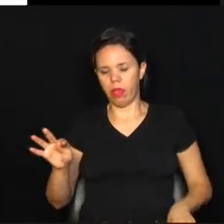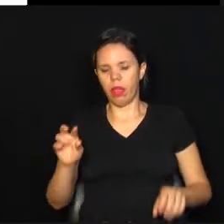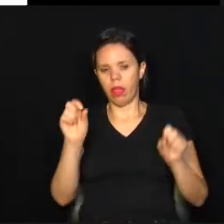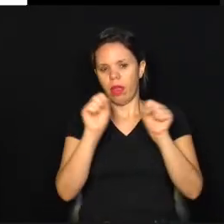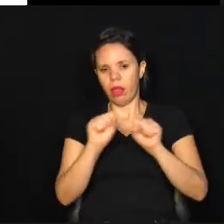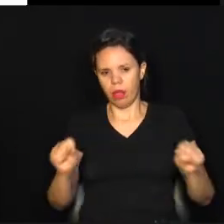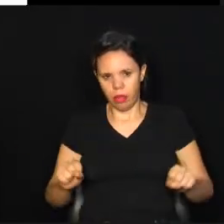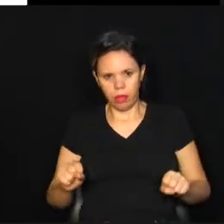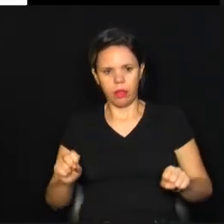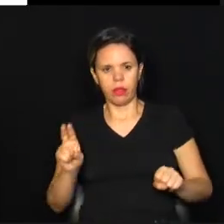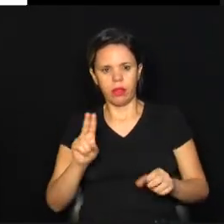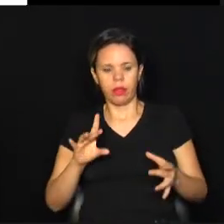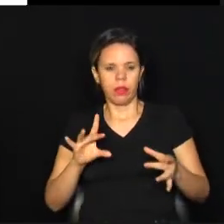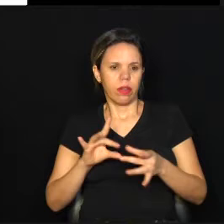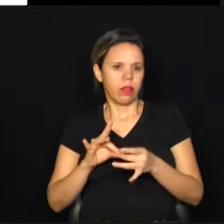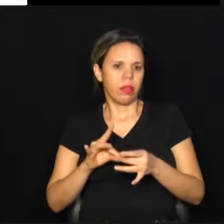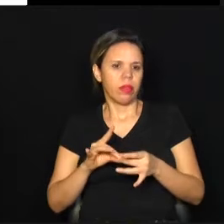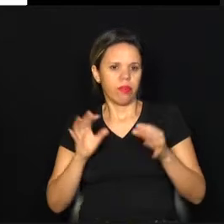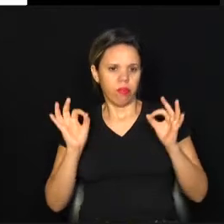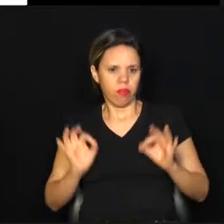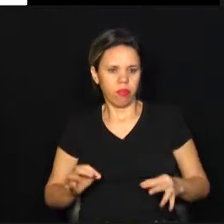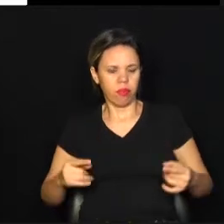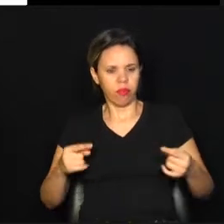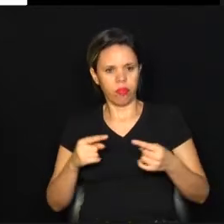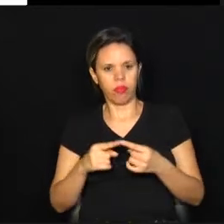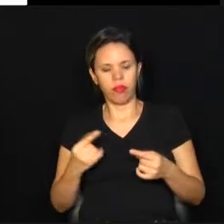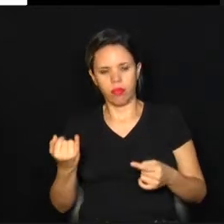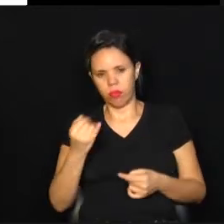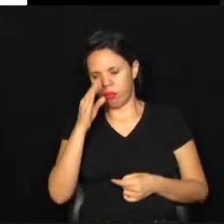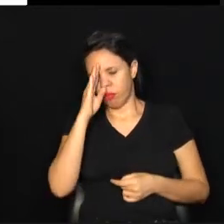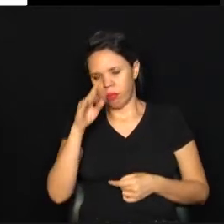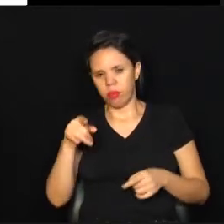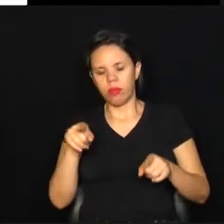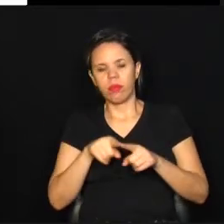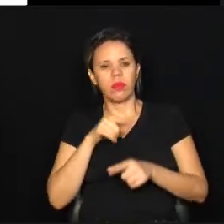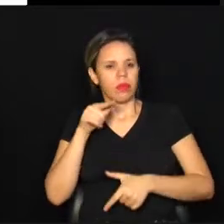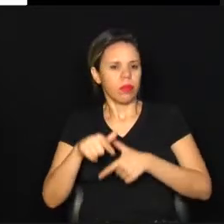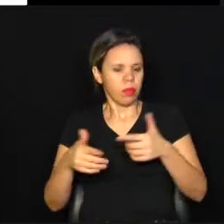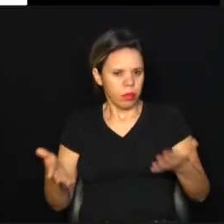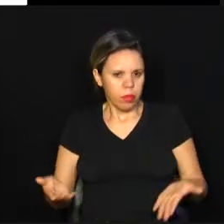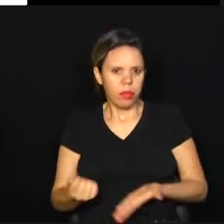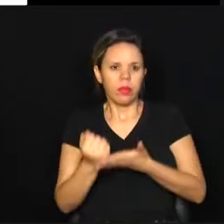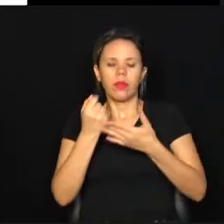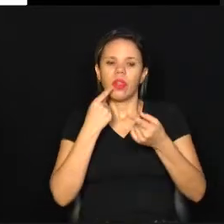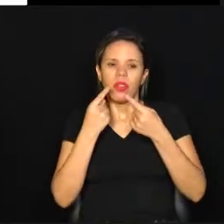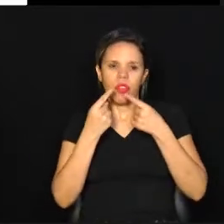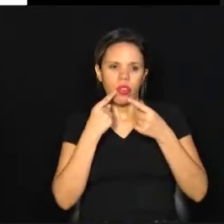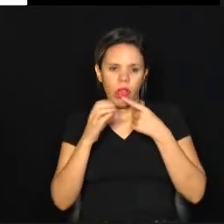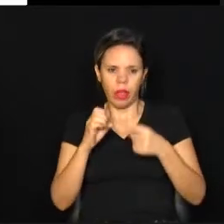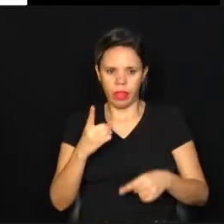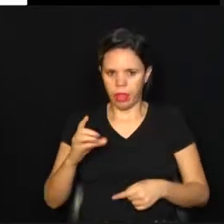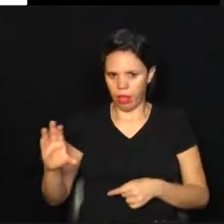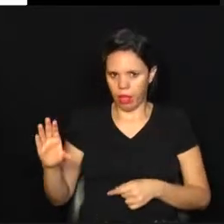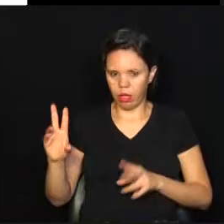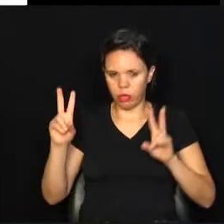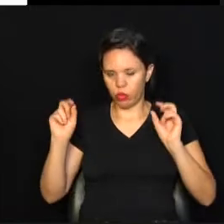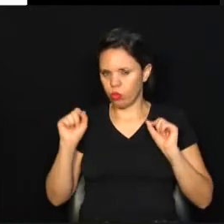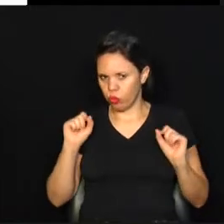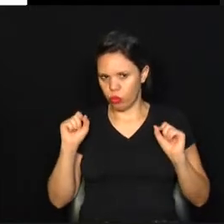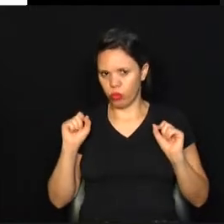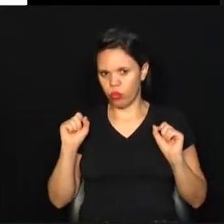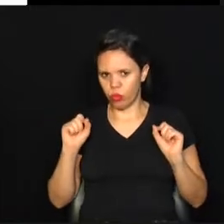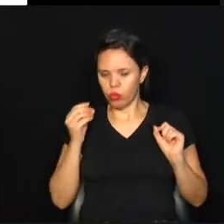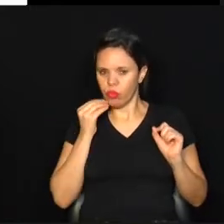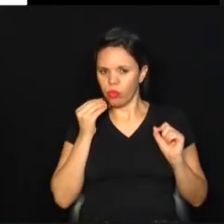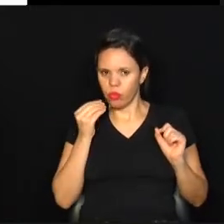né? Está totalmente correto, né? Então, assim, também trabalhar, dialogando com a INDEC, sobre essa